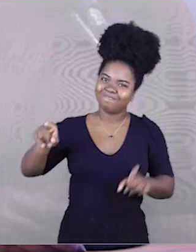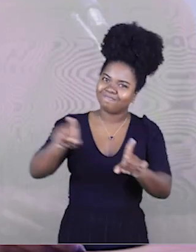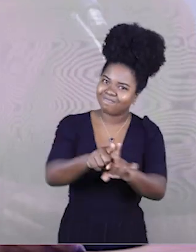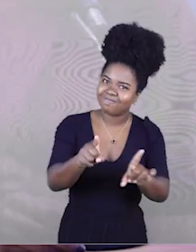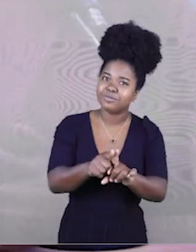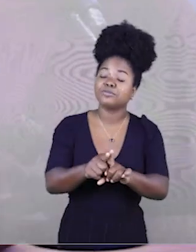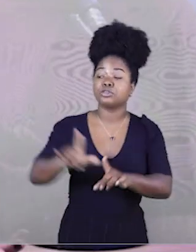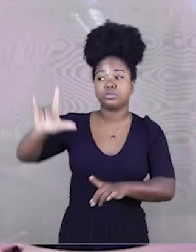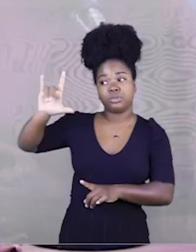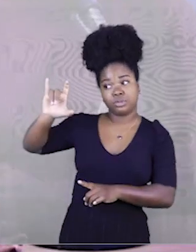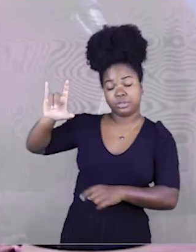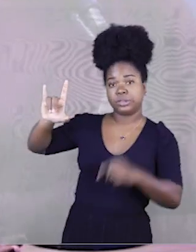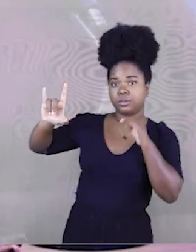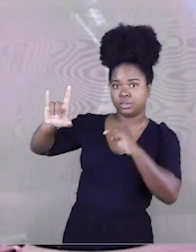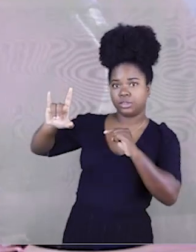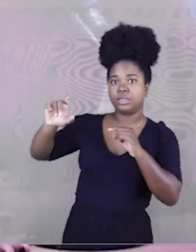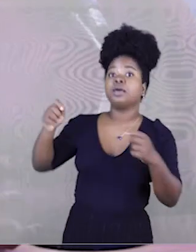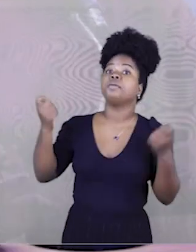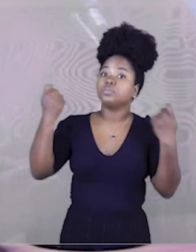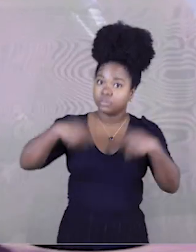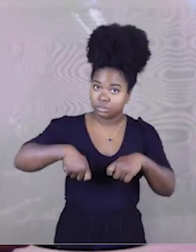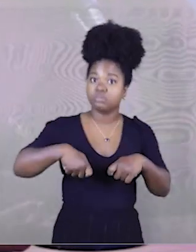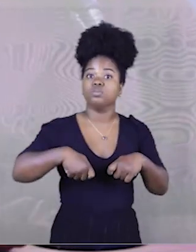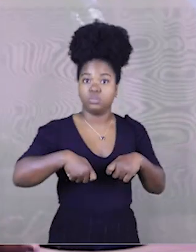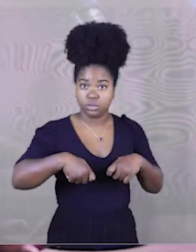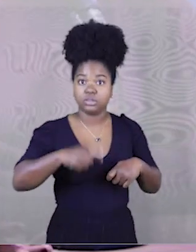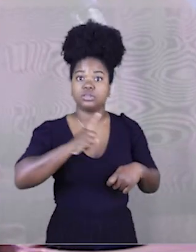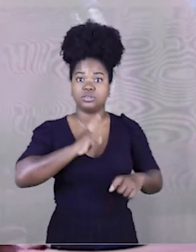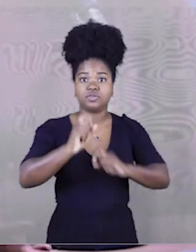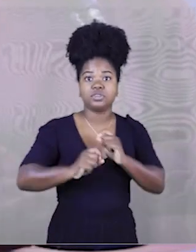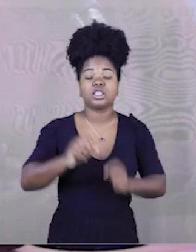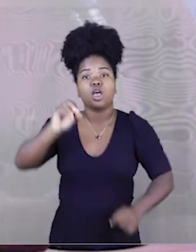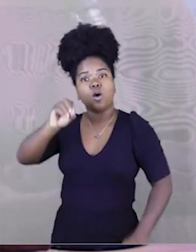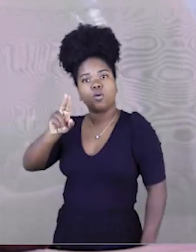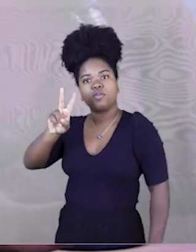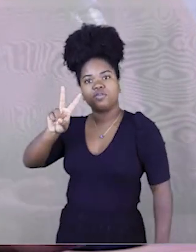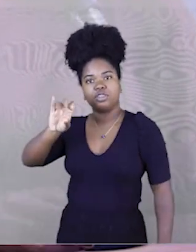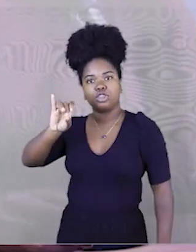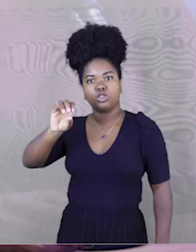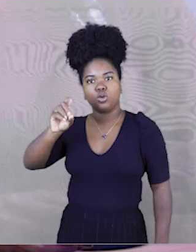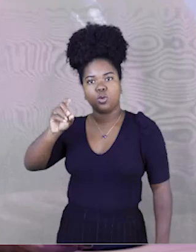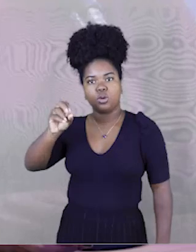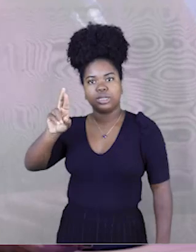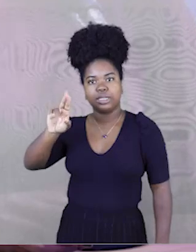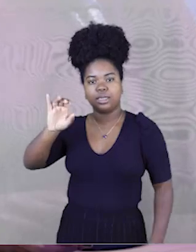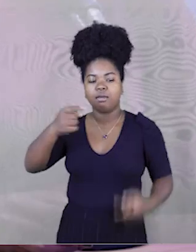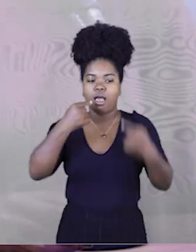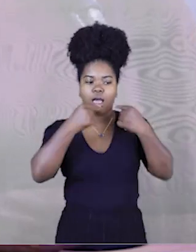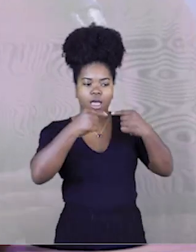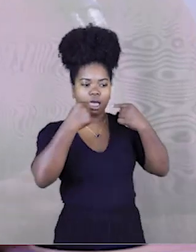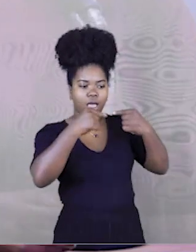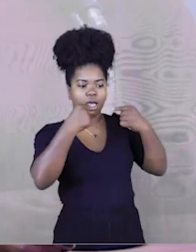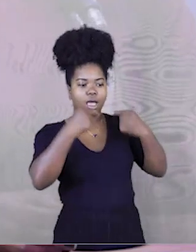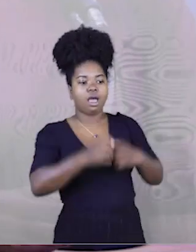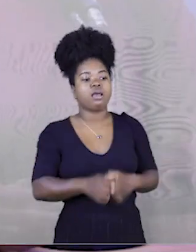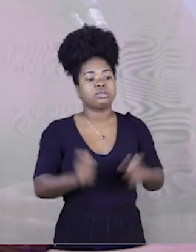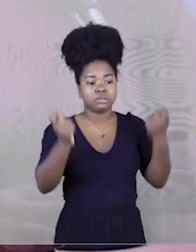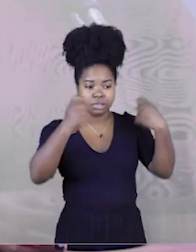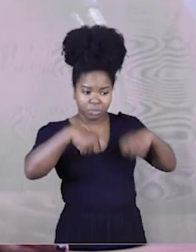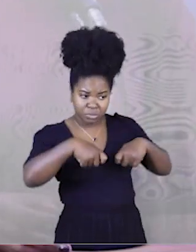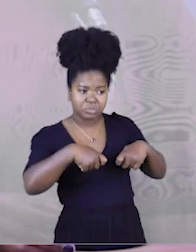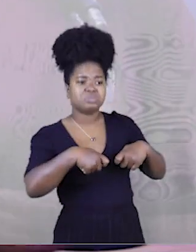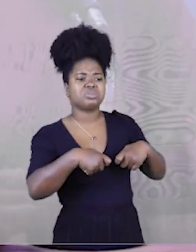em geral. Também por meio desse Instagram é possível acessar e conseguir os contatos da nossa Ouvidoria Estadual de Direitos Humanos, um órgão